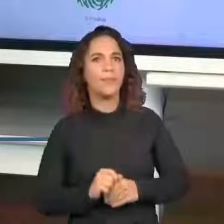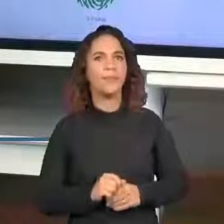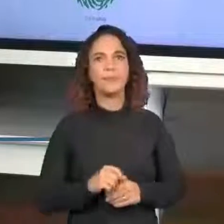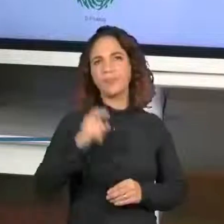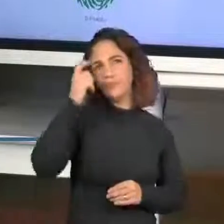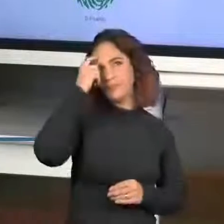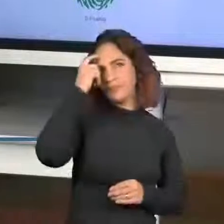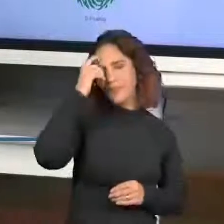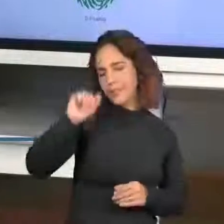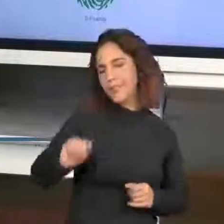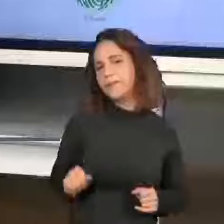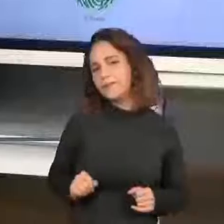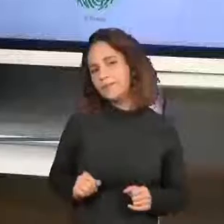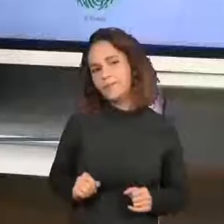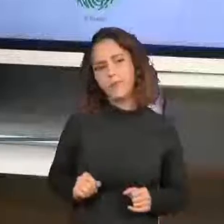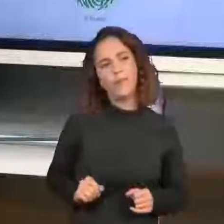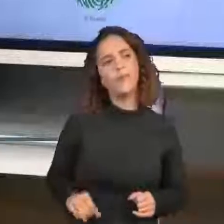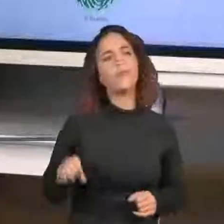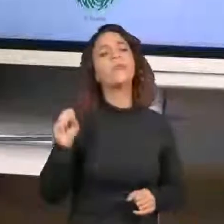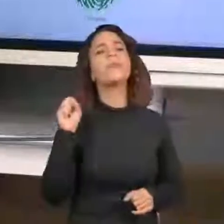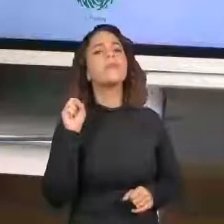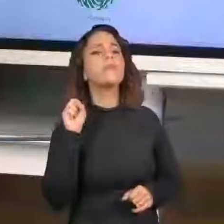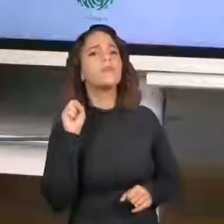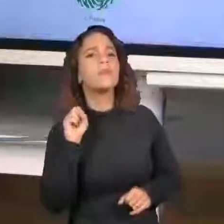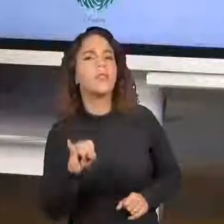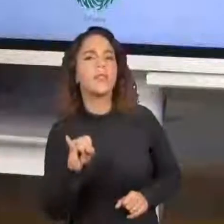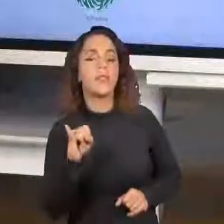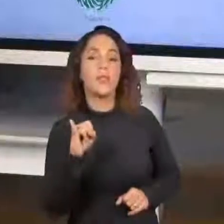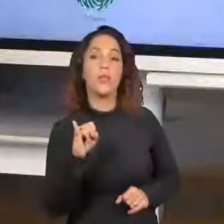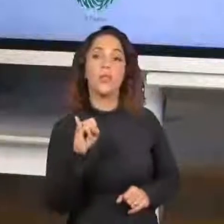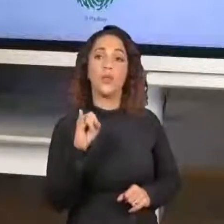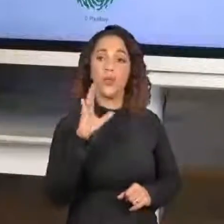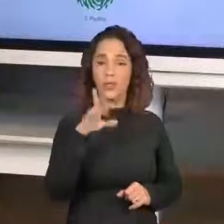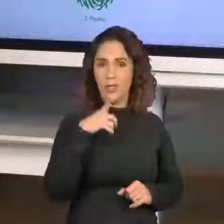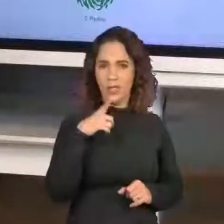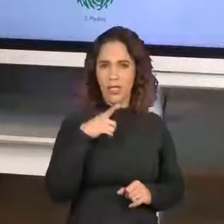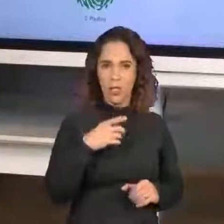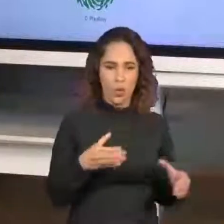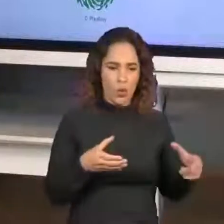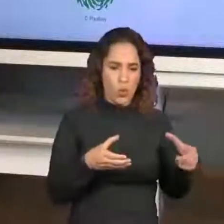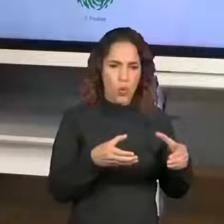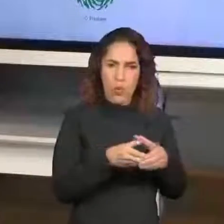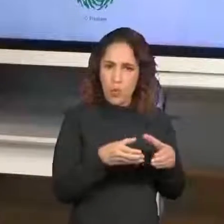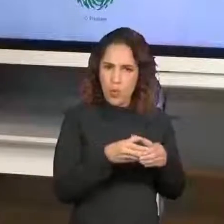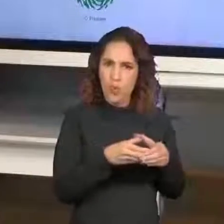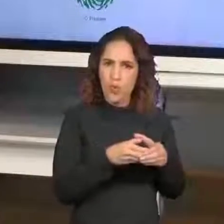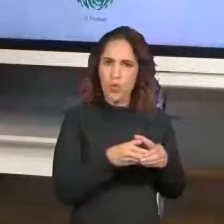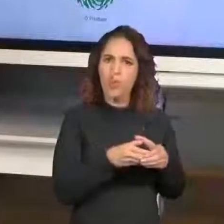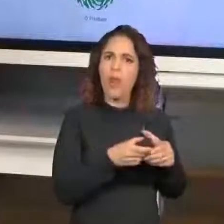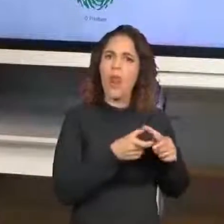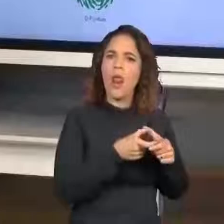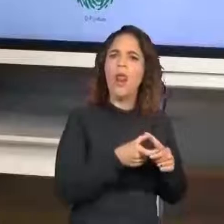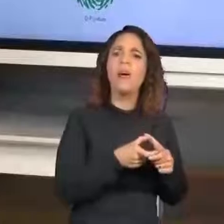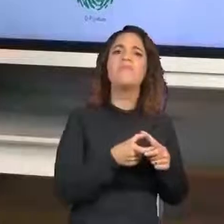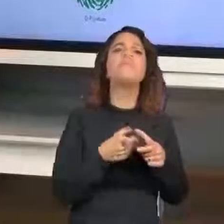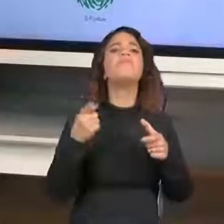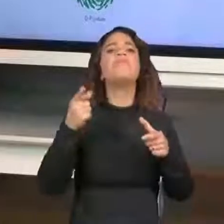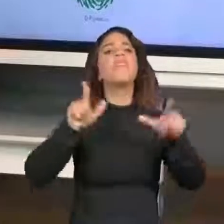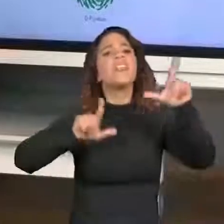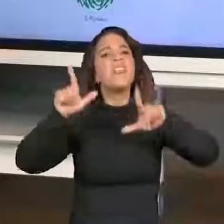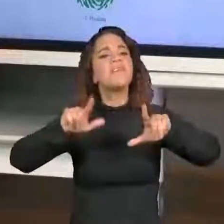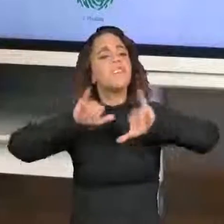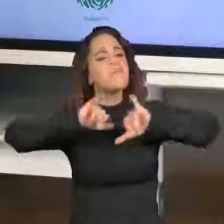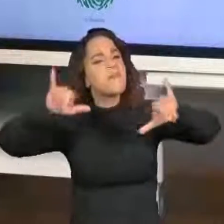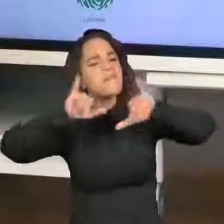assim, se eu tenho um grupo pouco representado, que aparece menos na mídia, que se